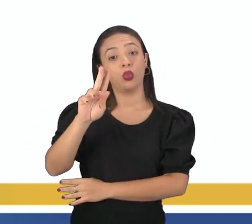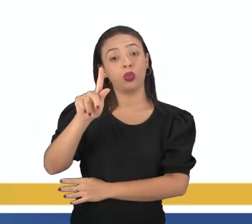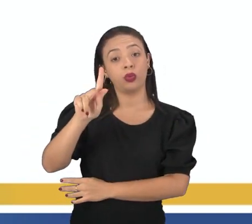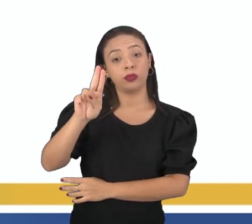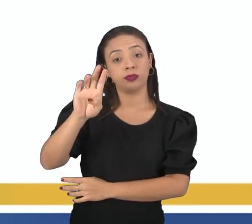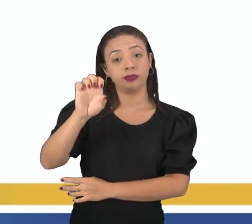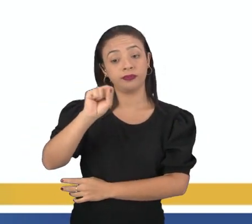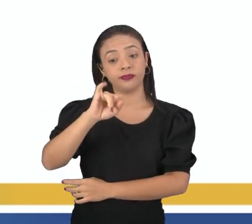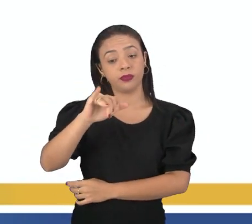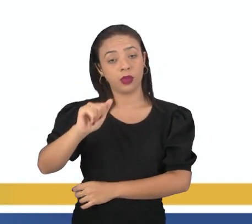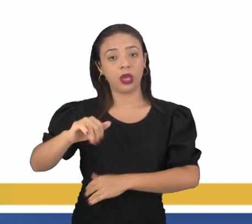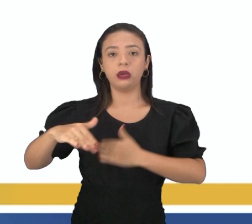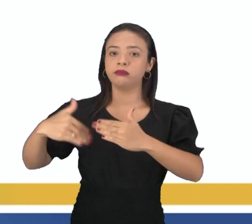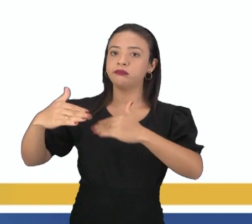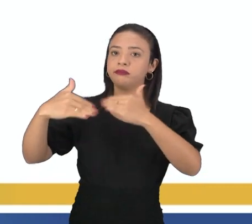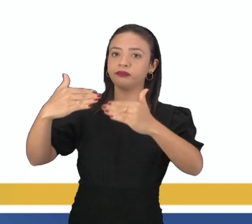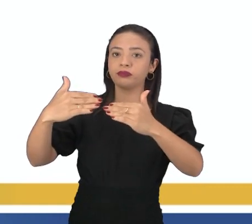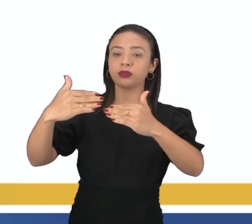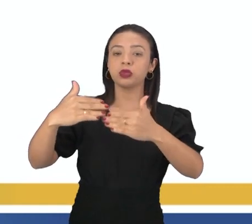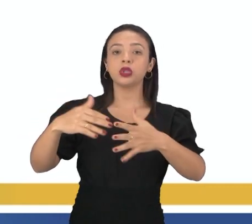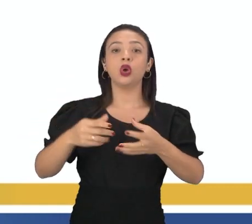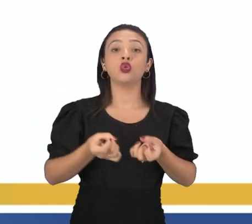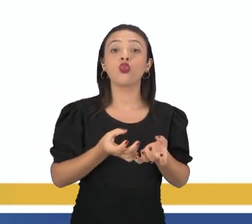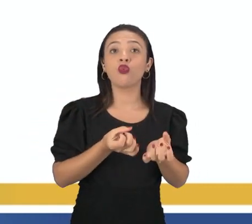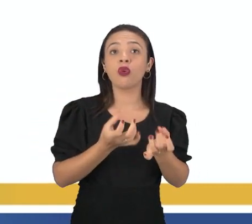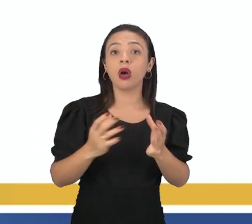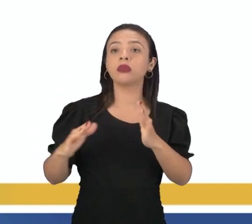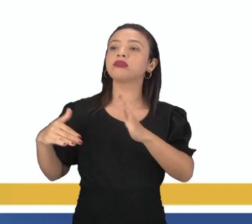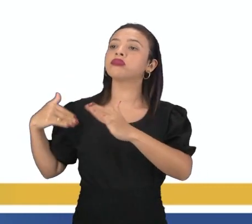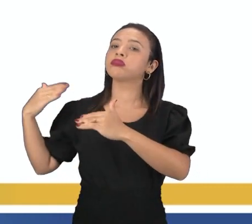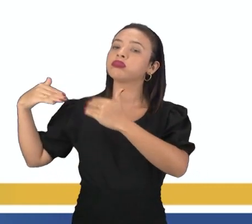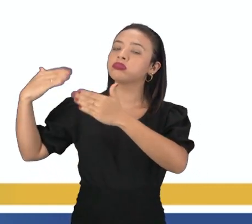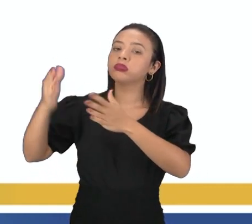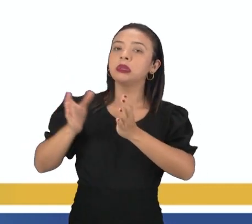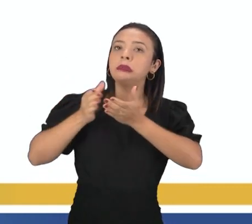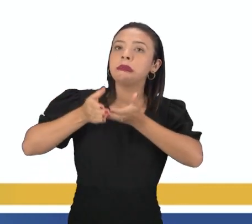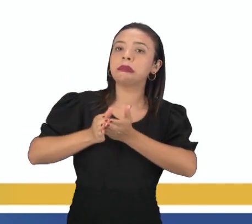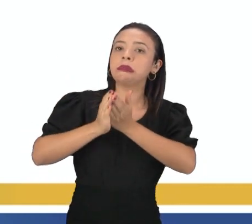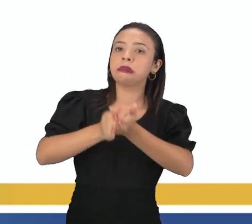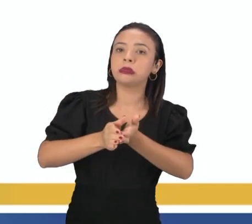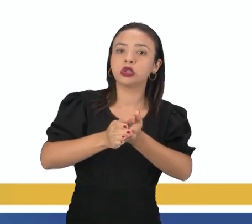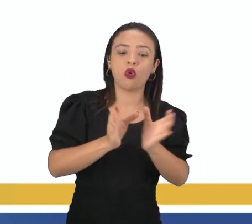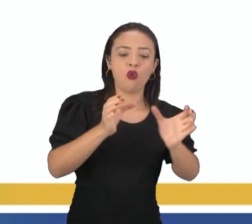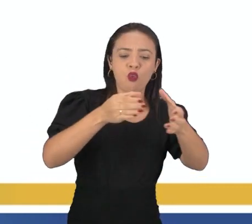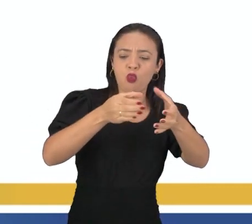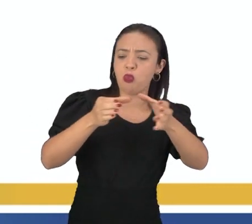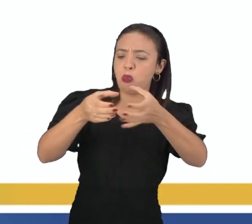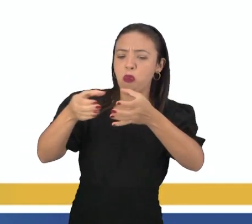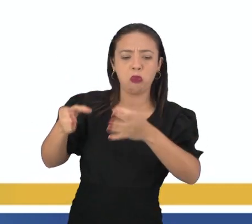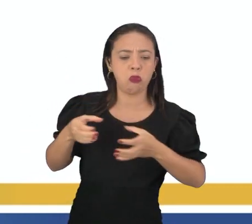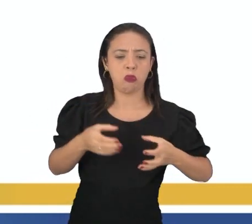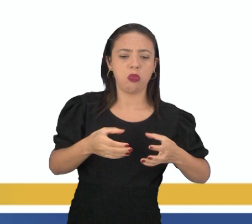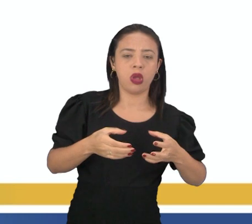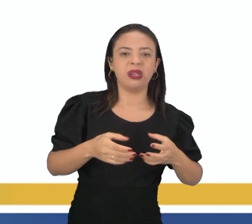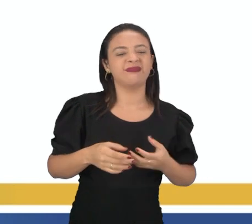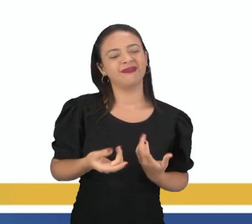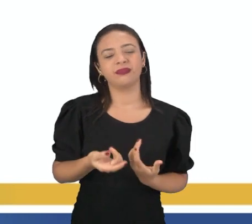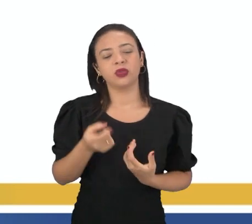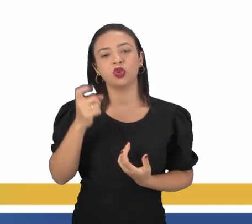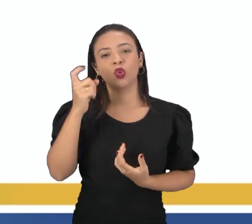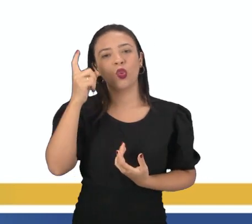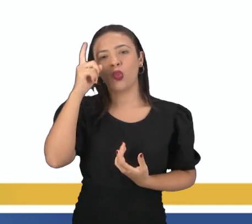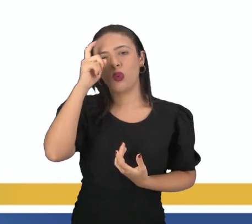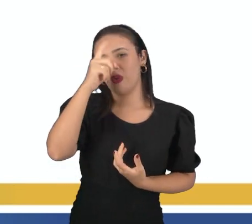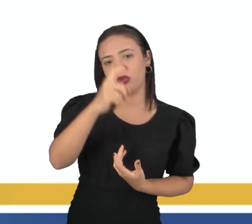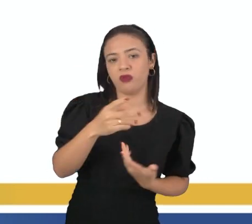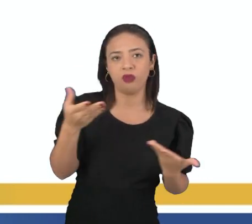a partir da expansão das rotas marítimas, fizeram com que o modelo feudal já não funcionasse como antes. Dessa maneira, o